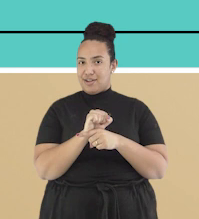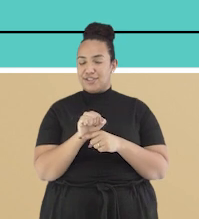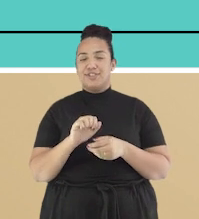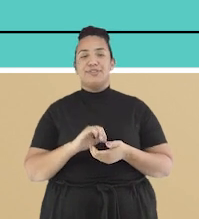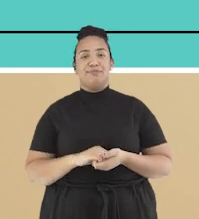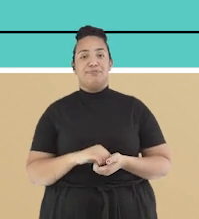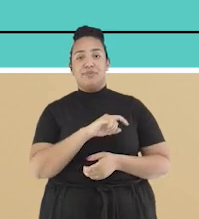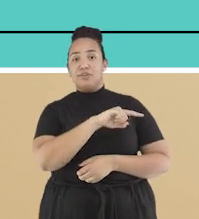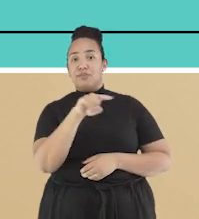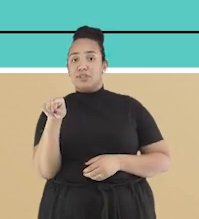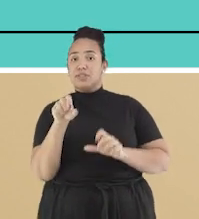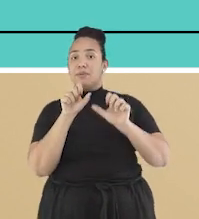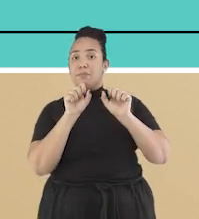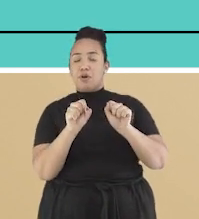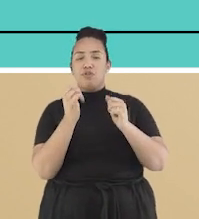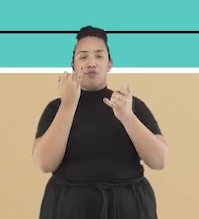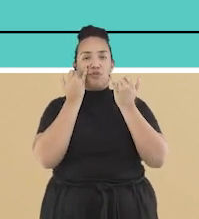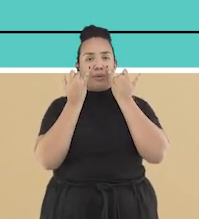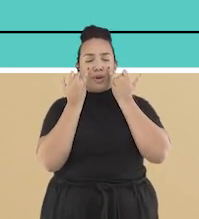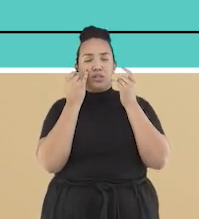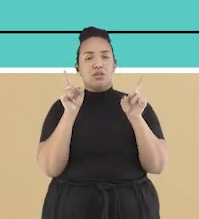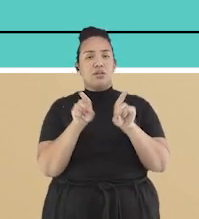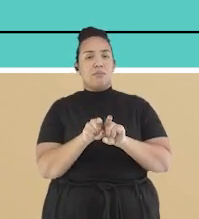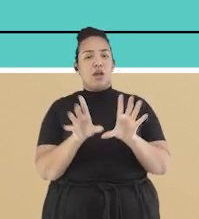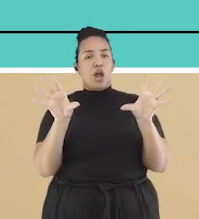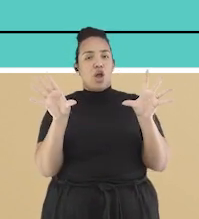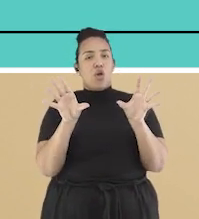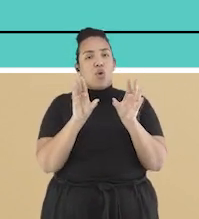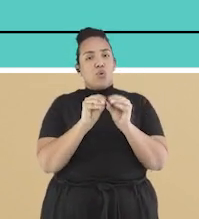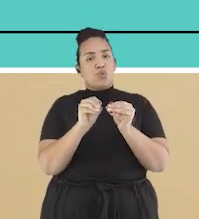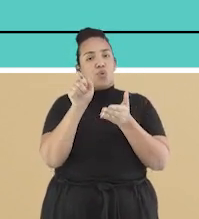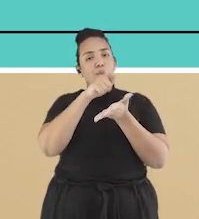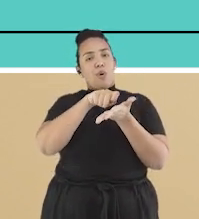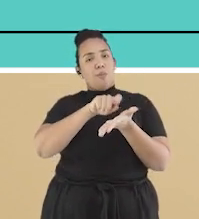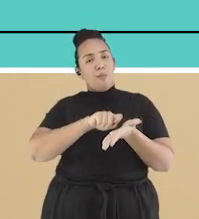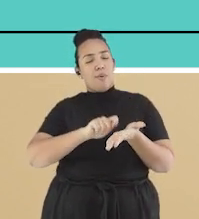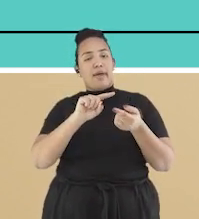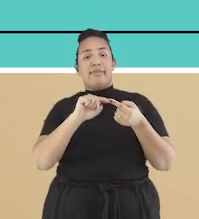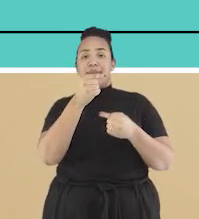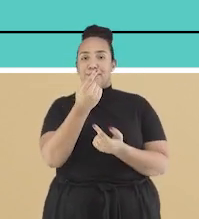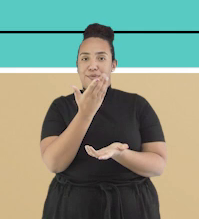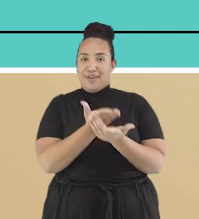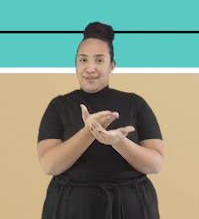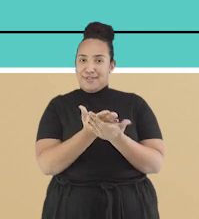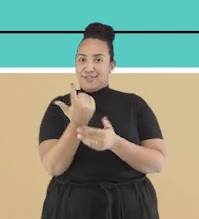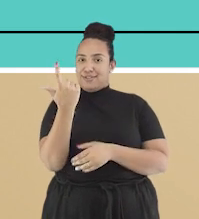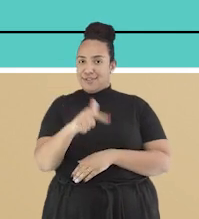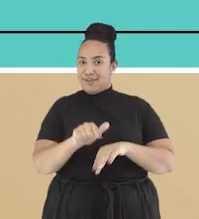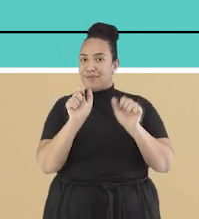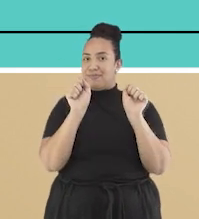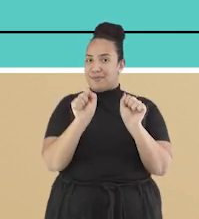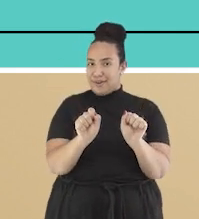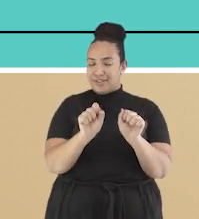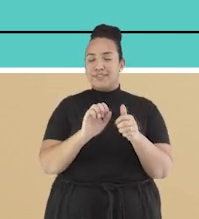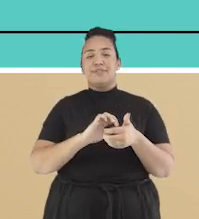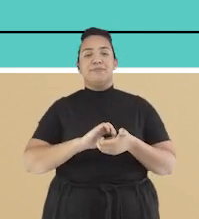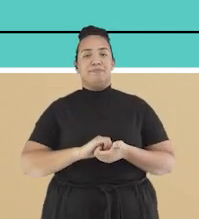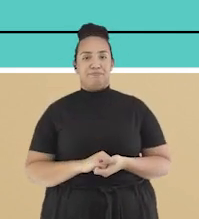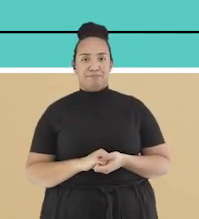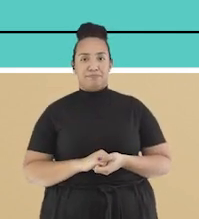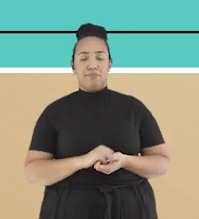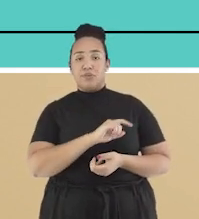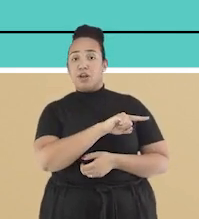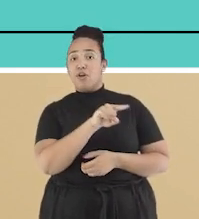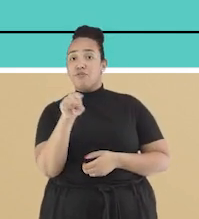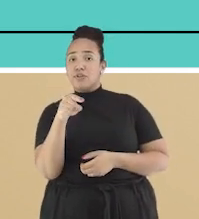pode fazer anotações e resumos para que depois consiga revisar o assunto da aula de hoje, tá bom? E